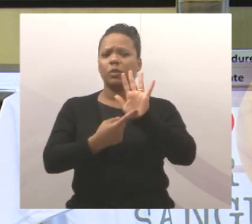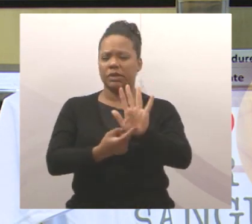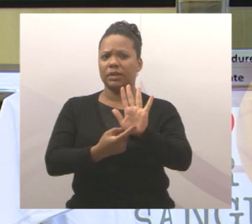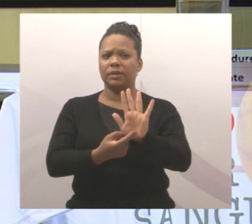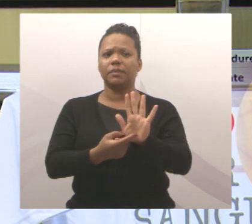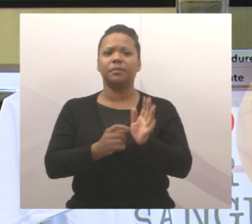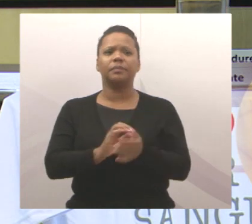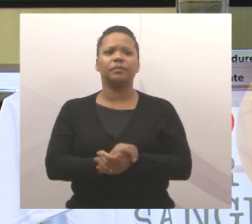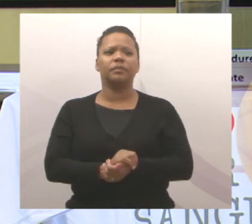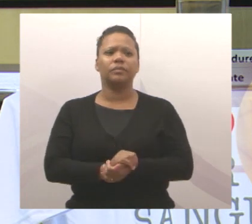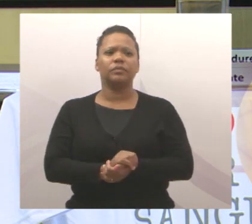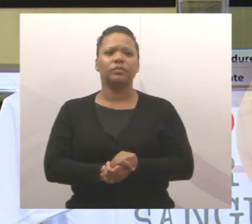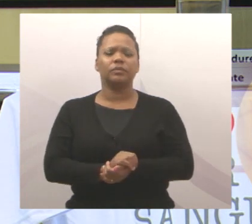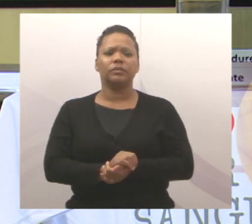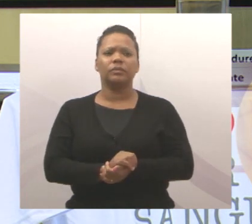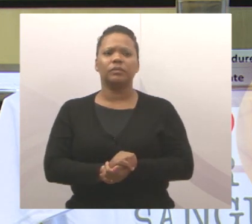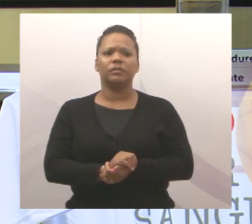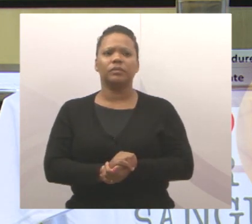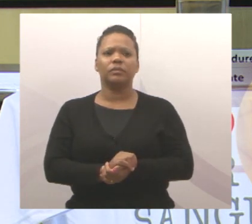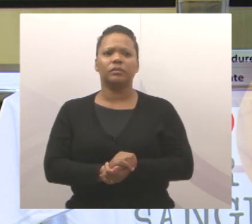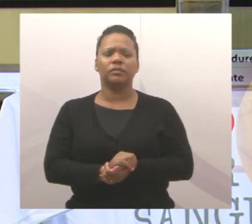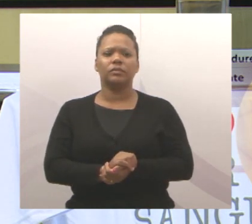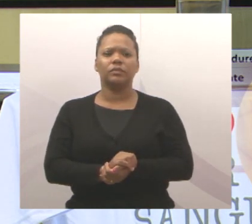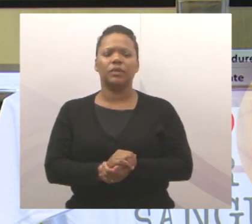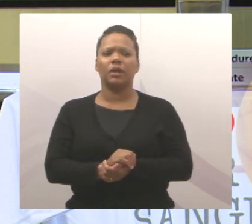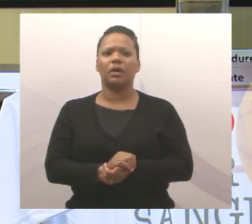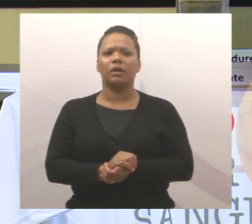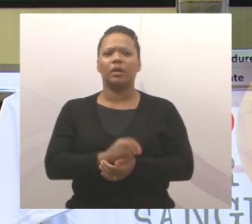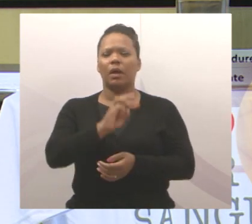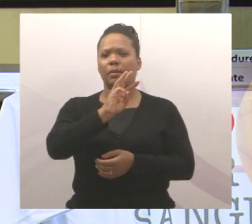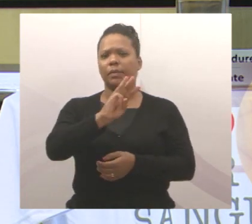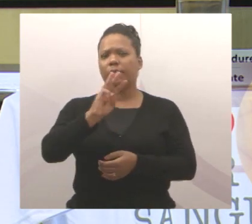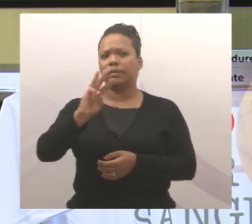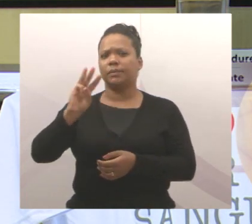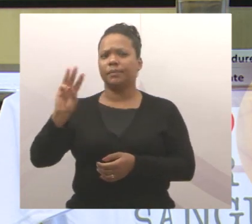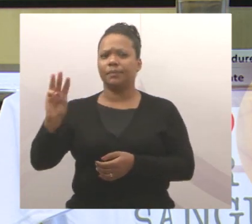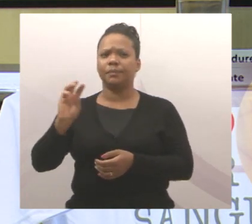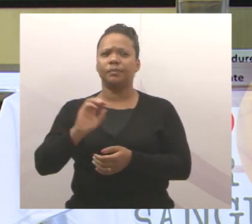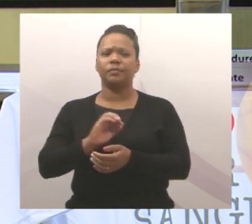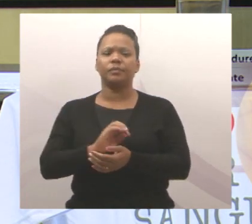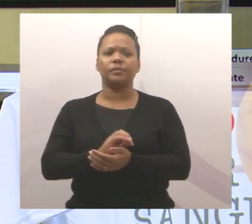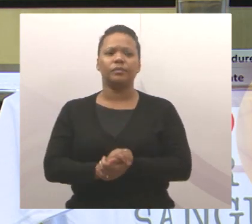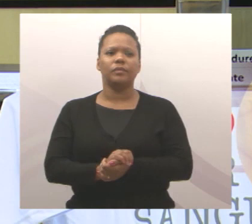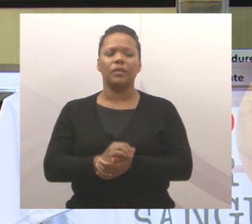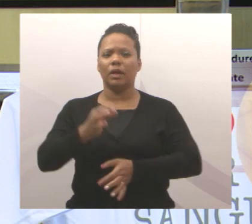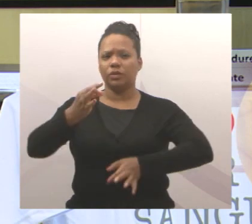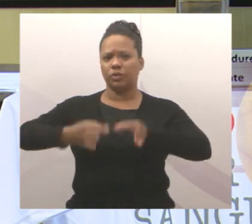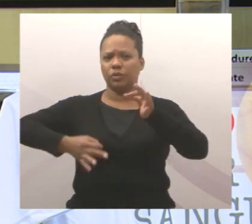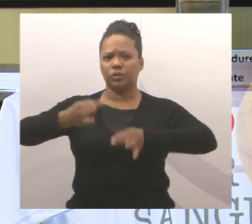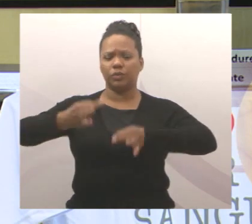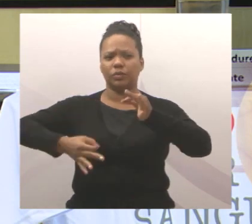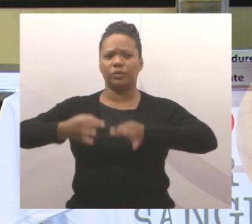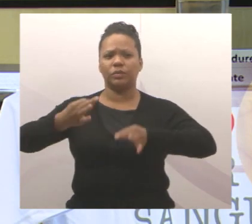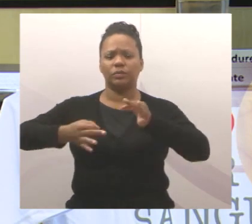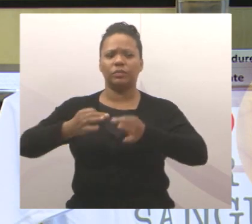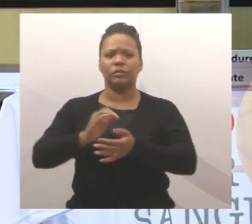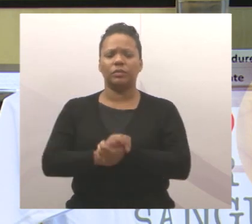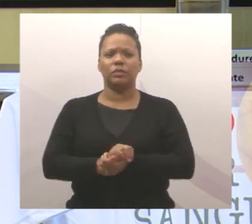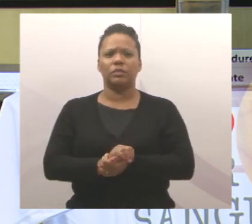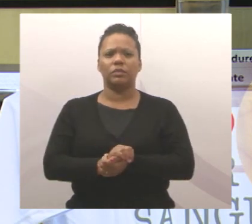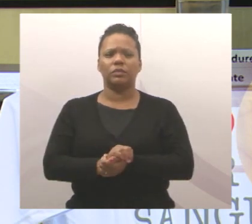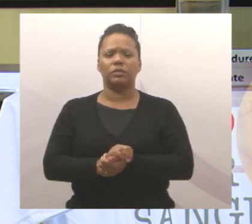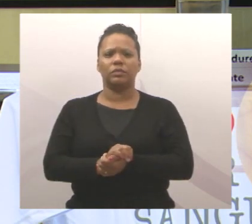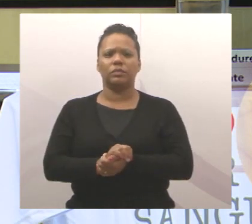seguir. Através de consulta ao portal do Tribunal de Justiça do Estado de São Paulo, encontra-se uma ação civil